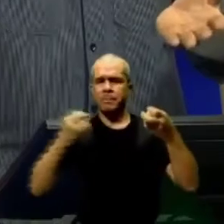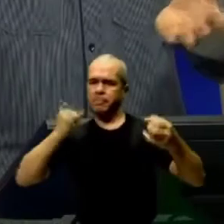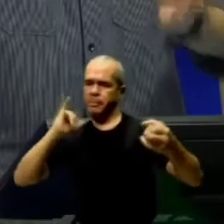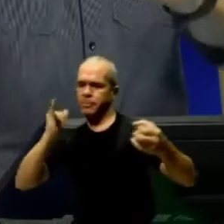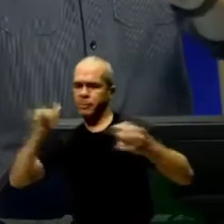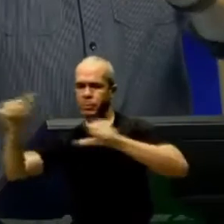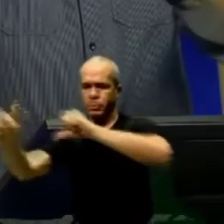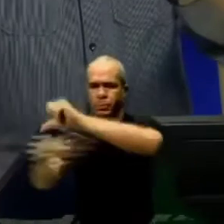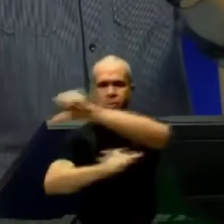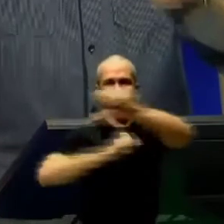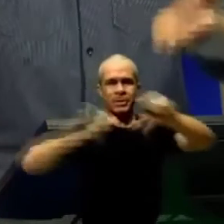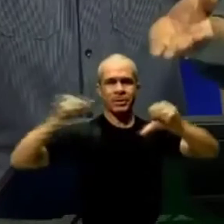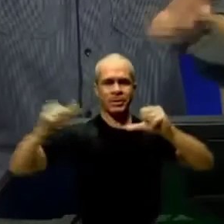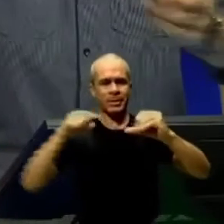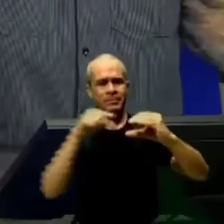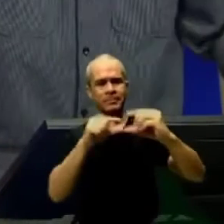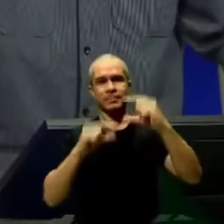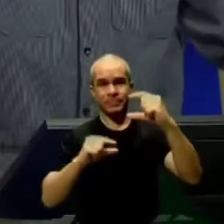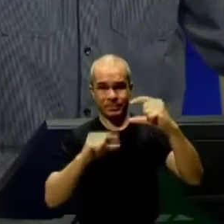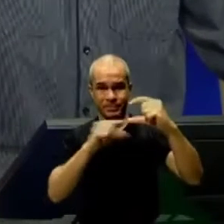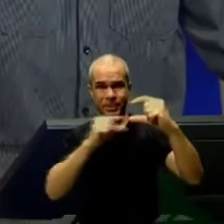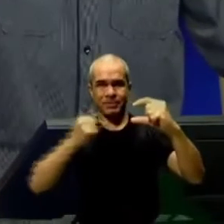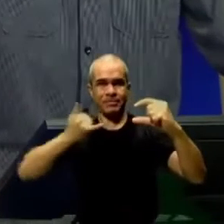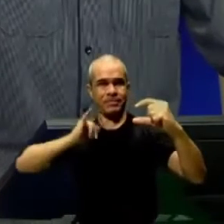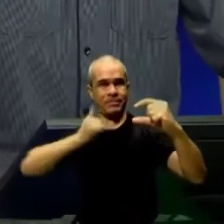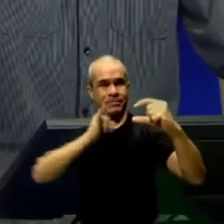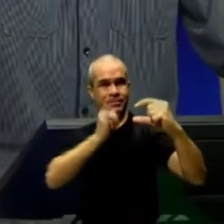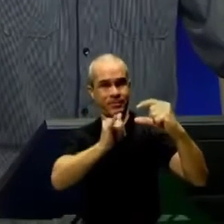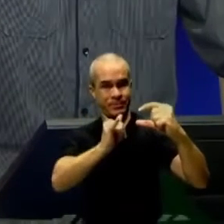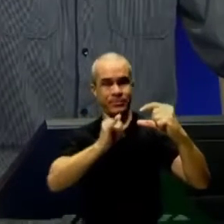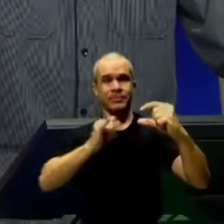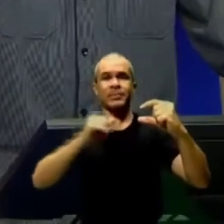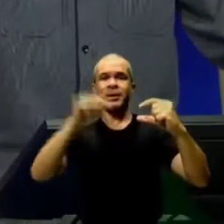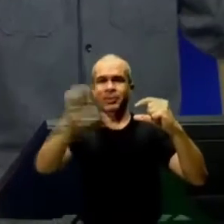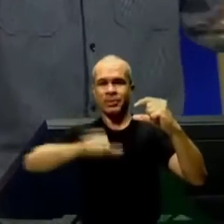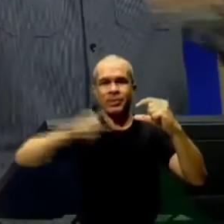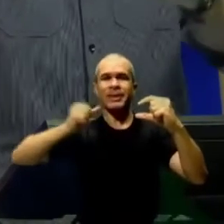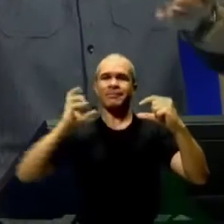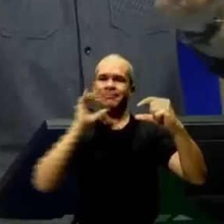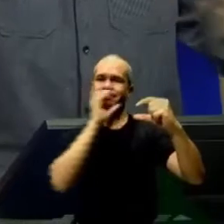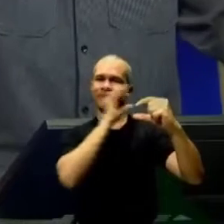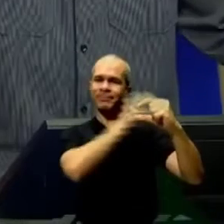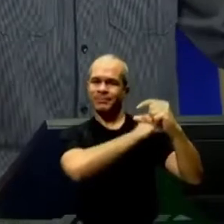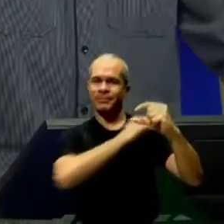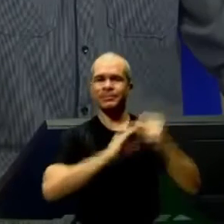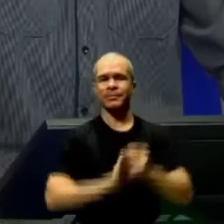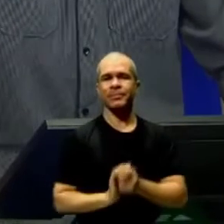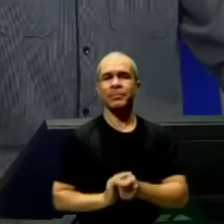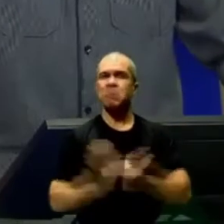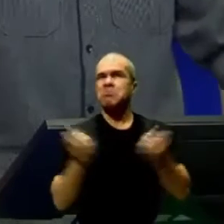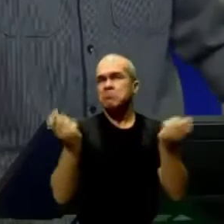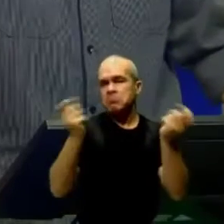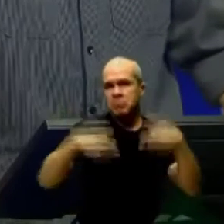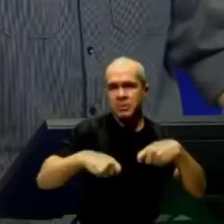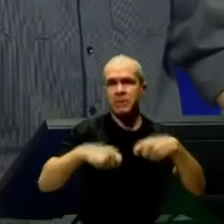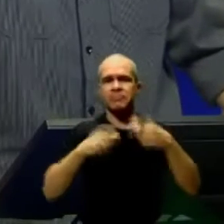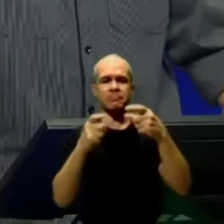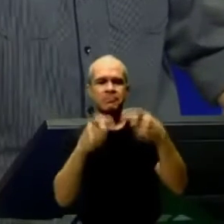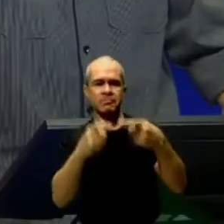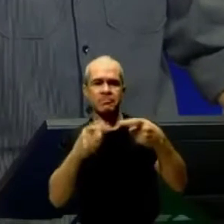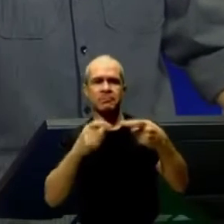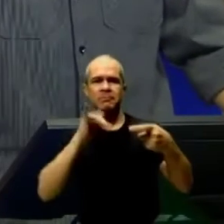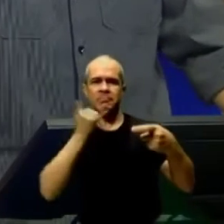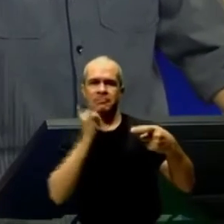essa transformação, um aquecimento naquele seu elemento do seu circuito. E esse elemento do seu circuito pode ser um aparelho elétrico,